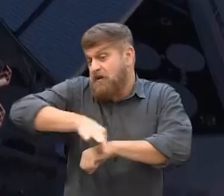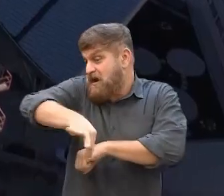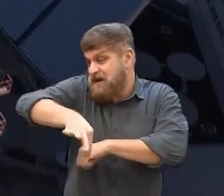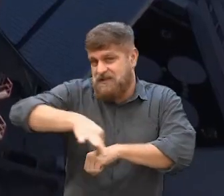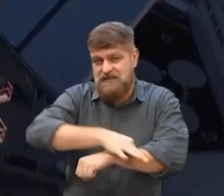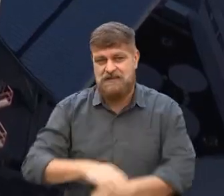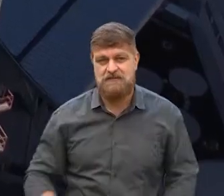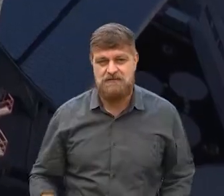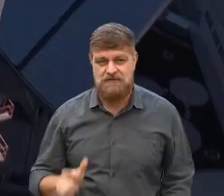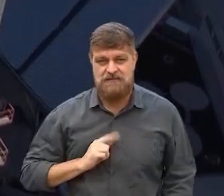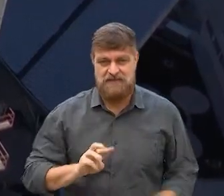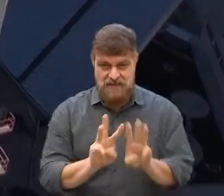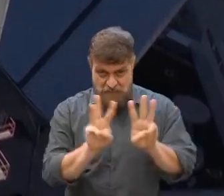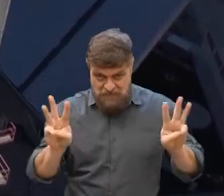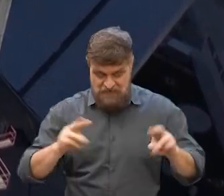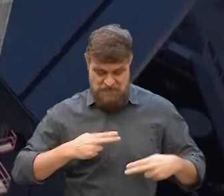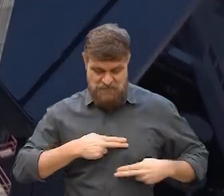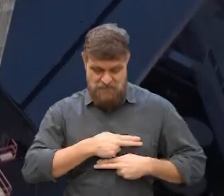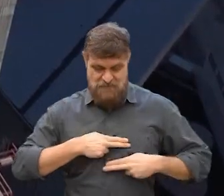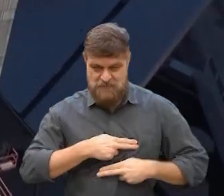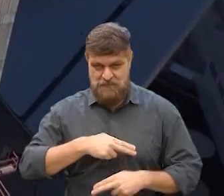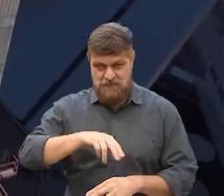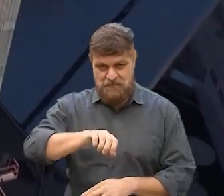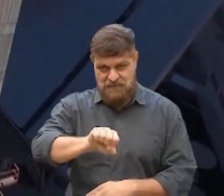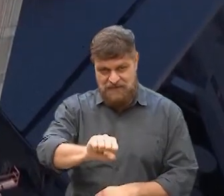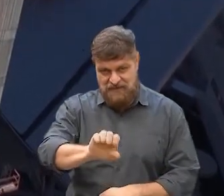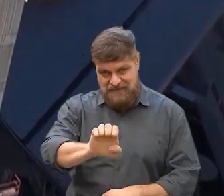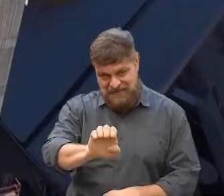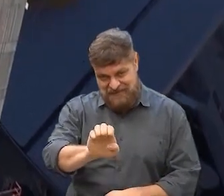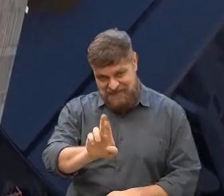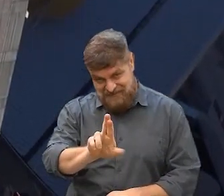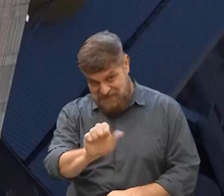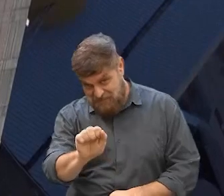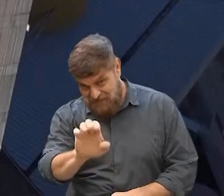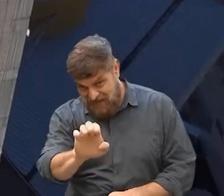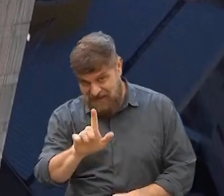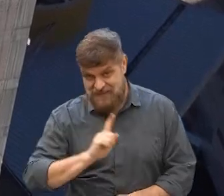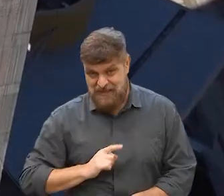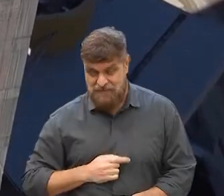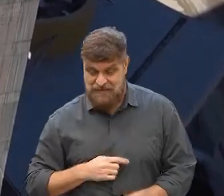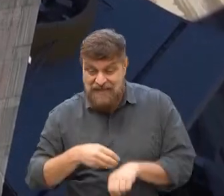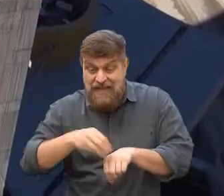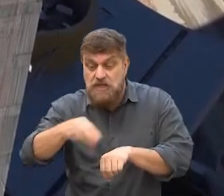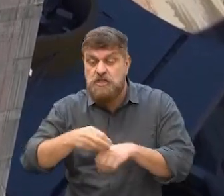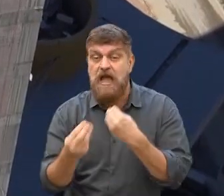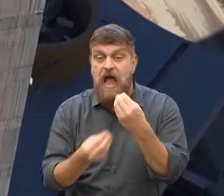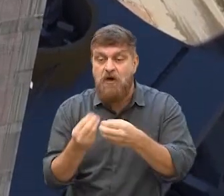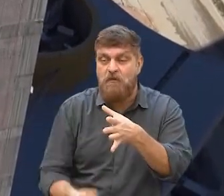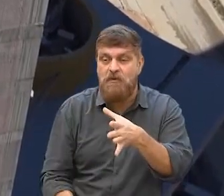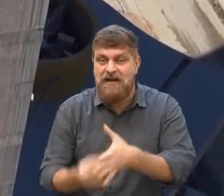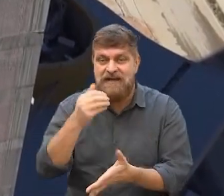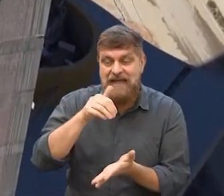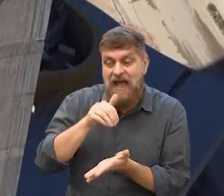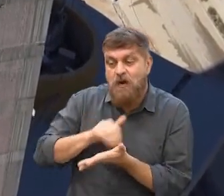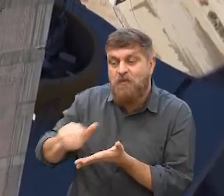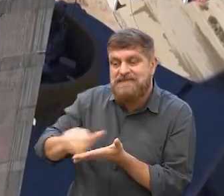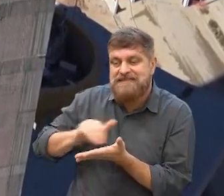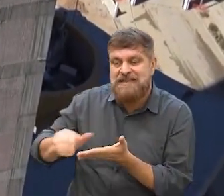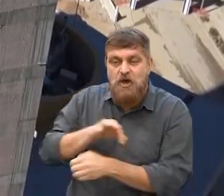das aplicações. São as oscilações que acontecem no mercado. A empresária, que conta com uma grande equipe, faz questão